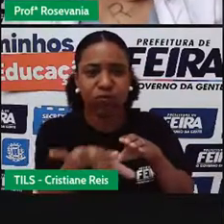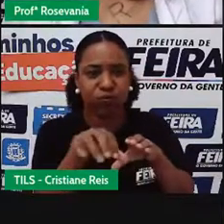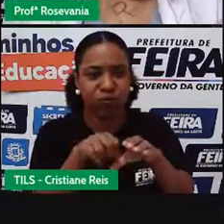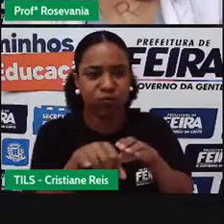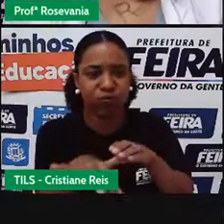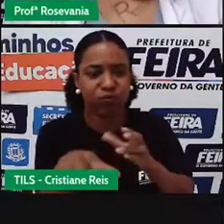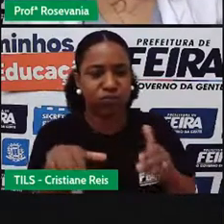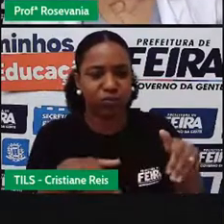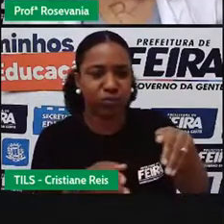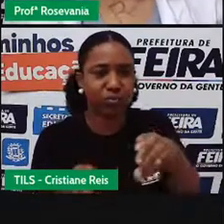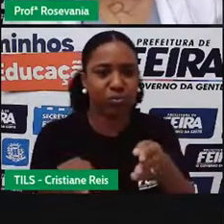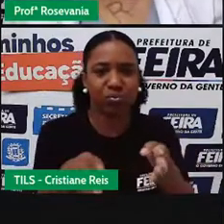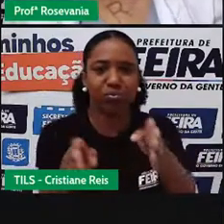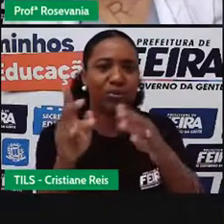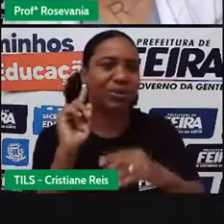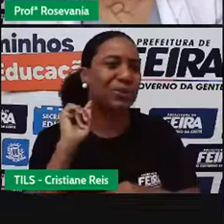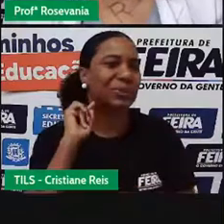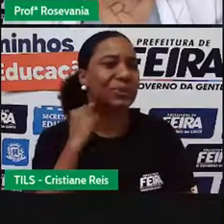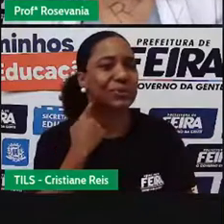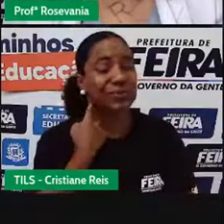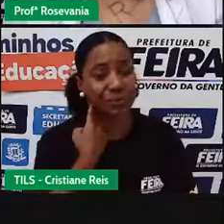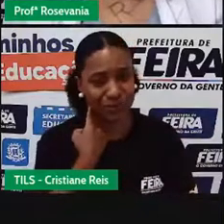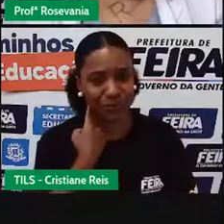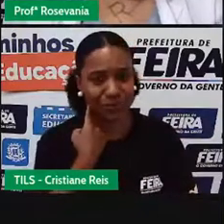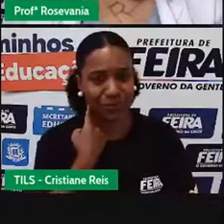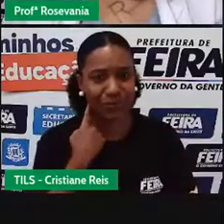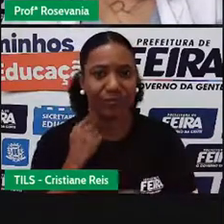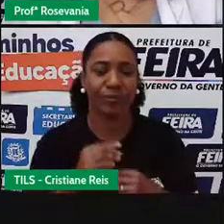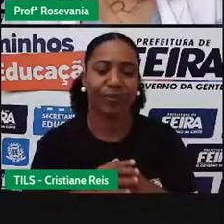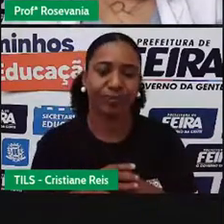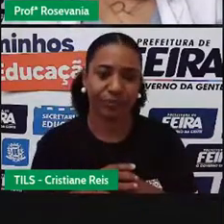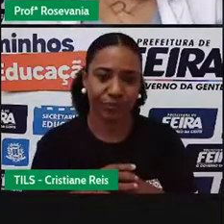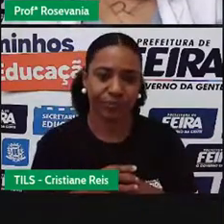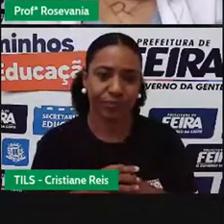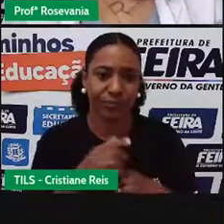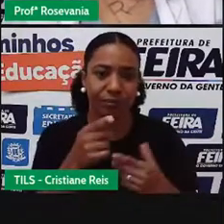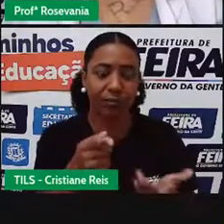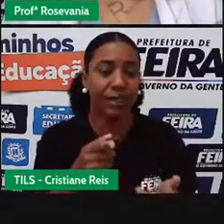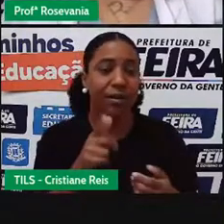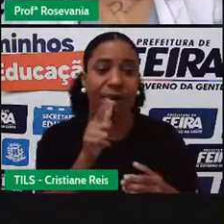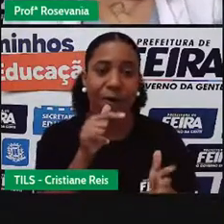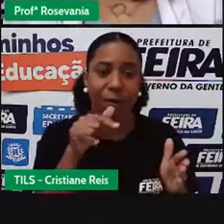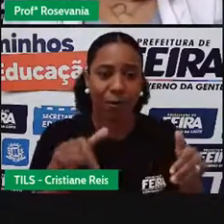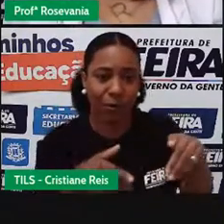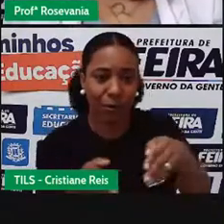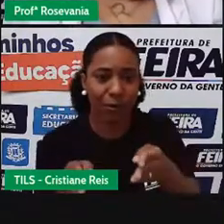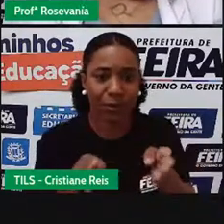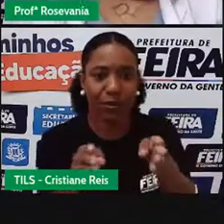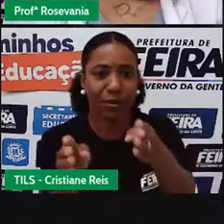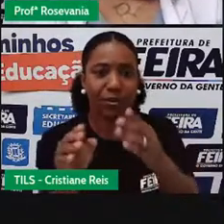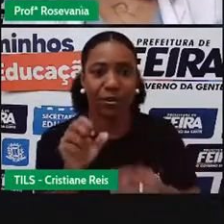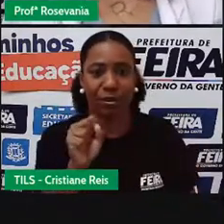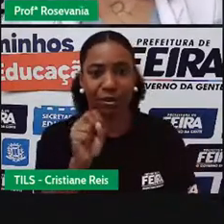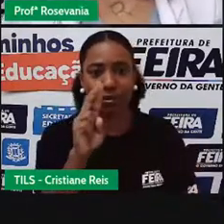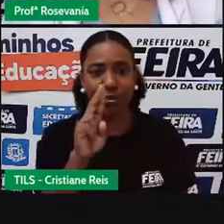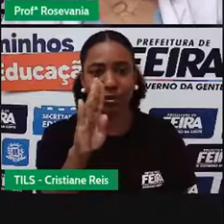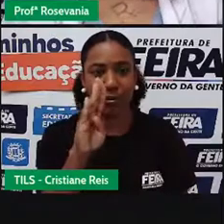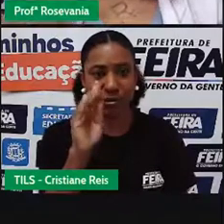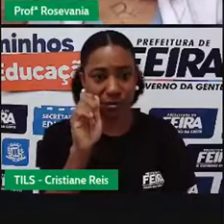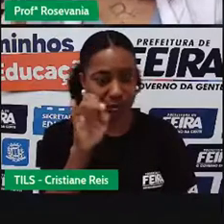rio Subaé, o que está mais degradado, né, de todos, ele é, infelizmente, ele é um rio que